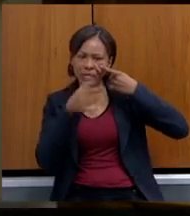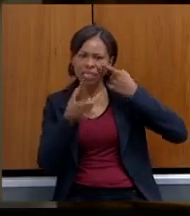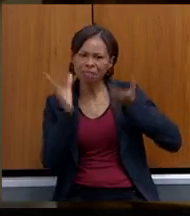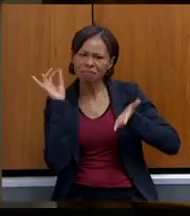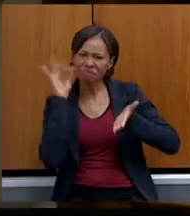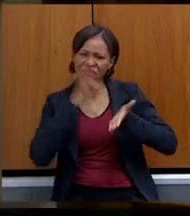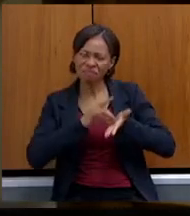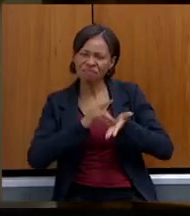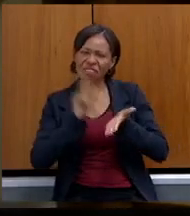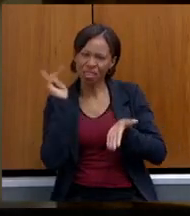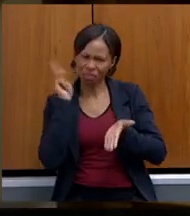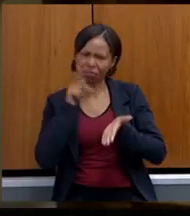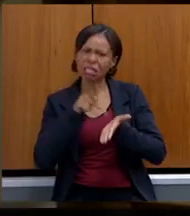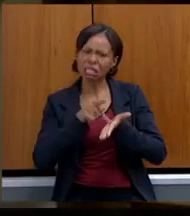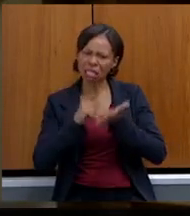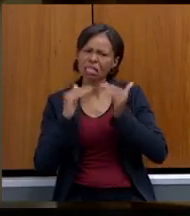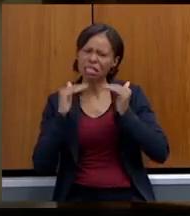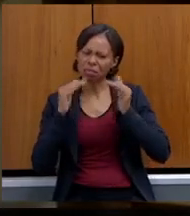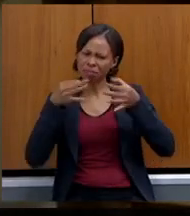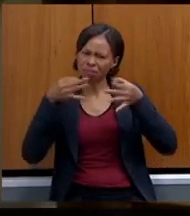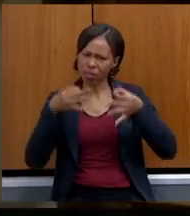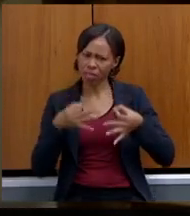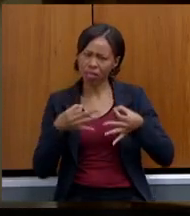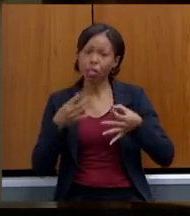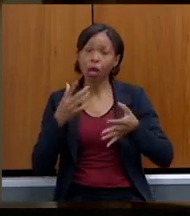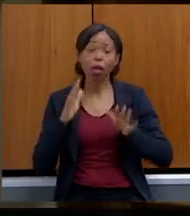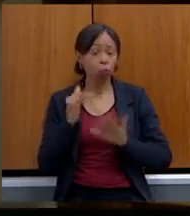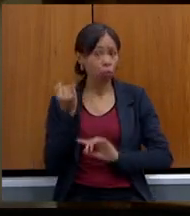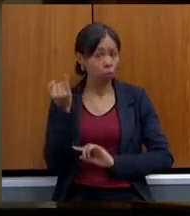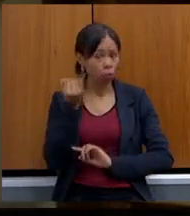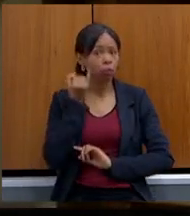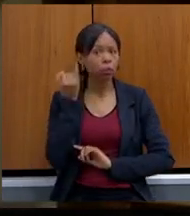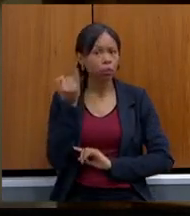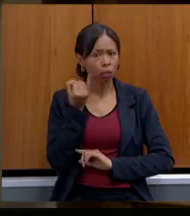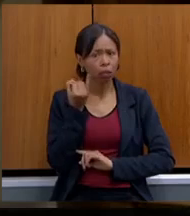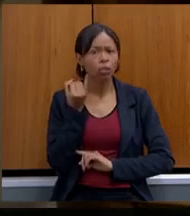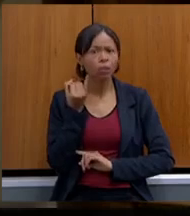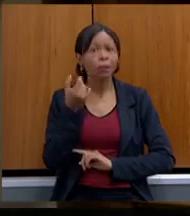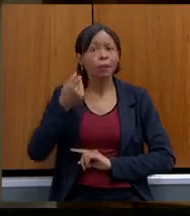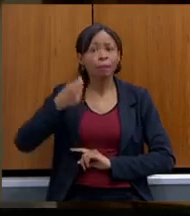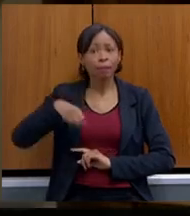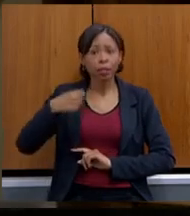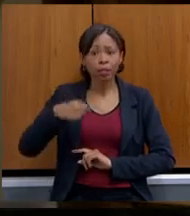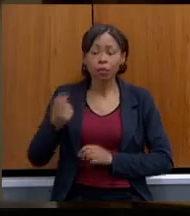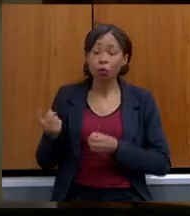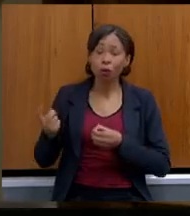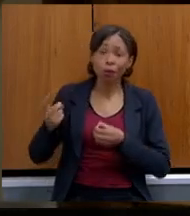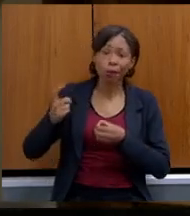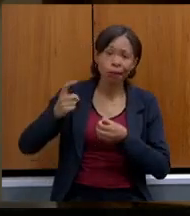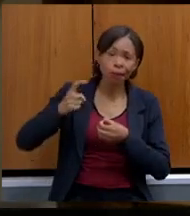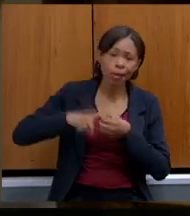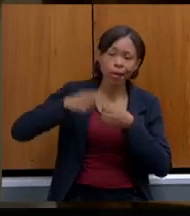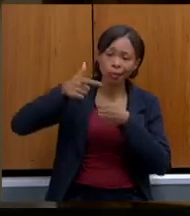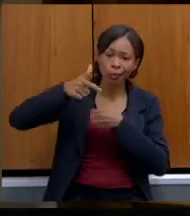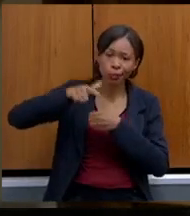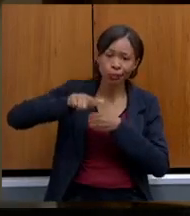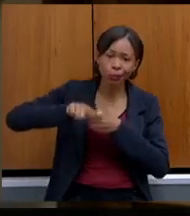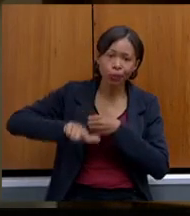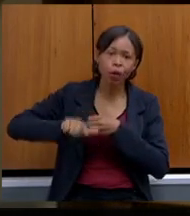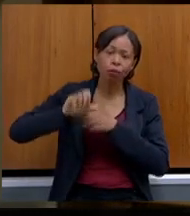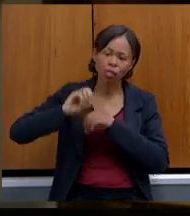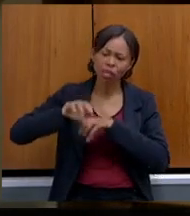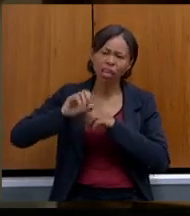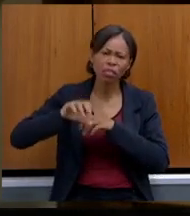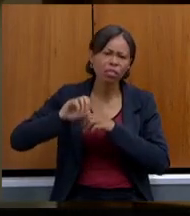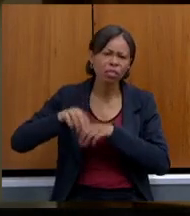verdadeira e isso é muito importante nós precisamos retomar novamente o caminho da educação em Minas interrompido durante